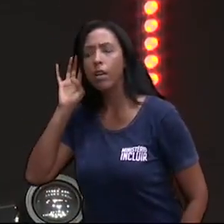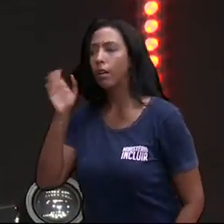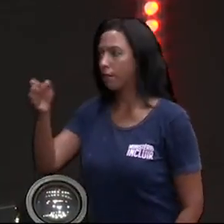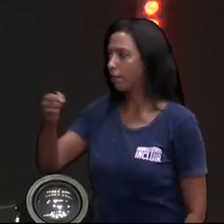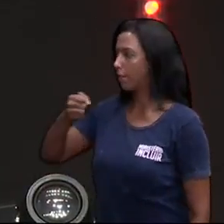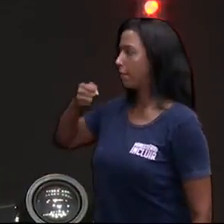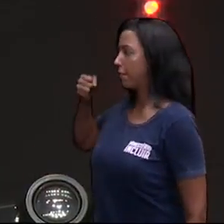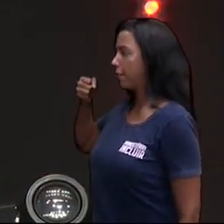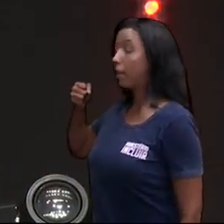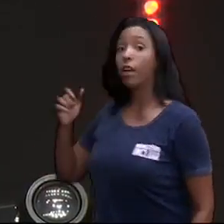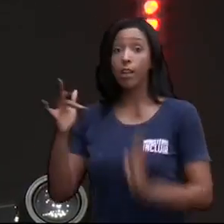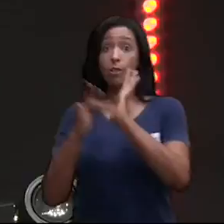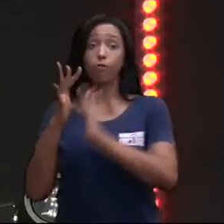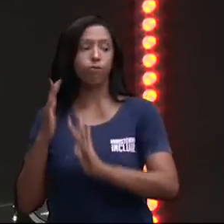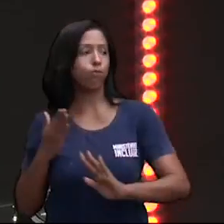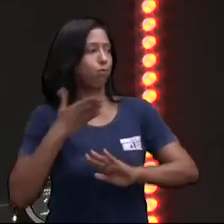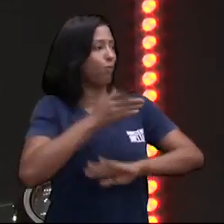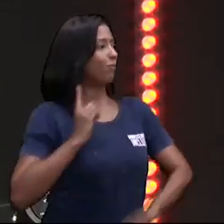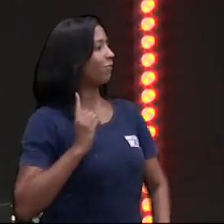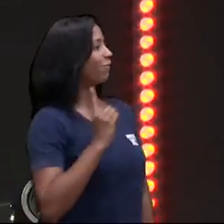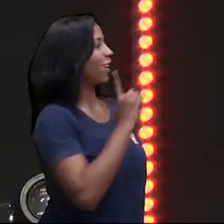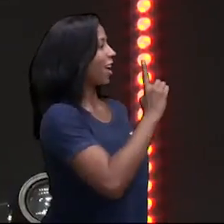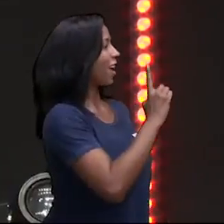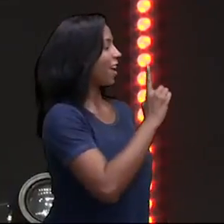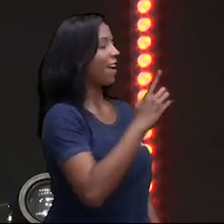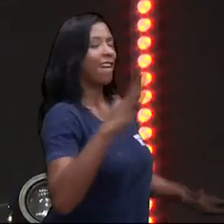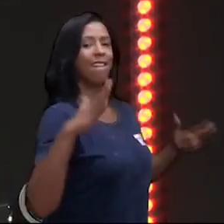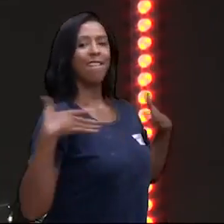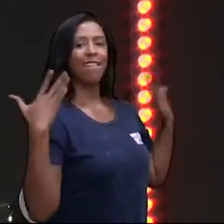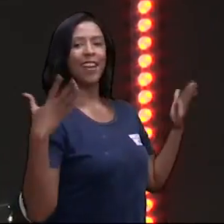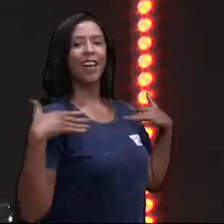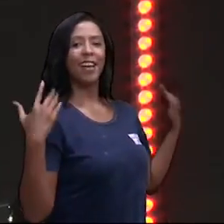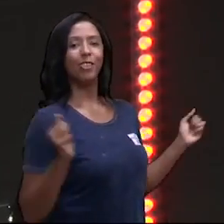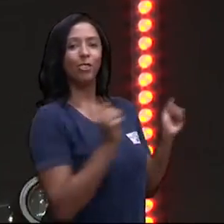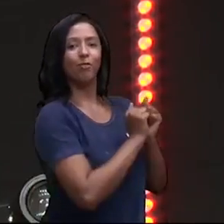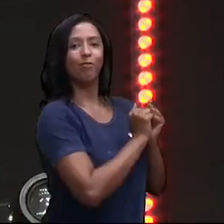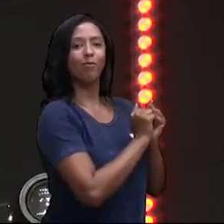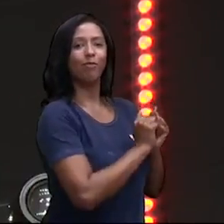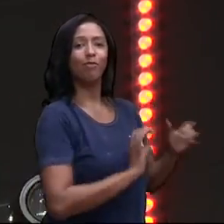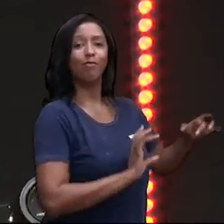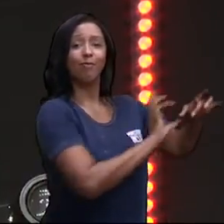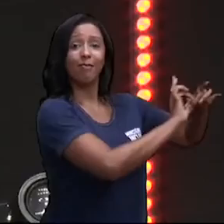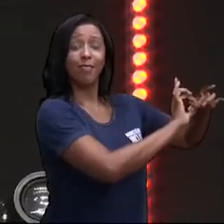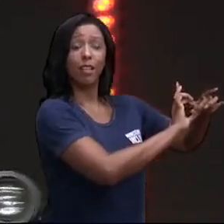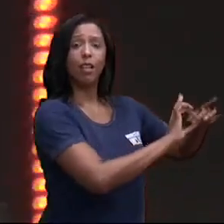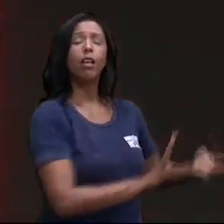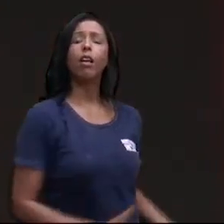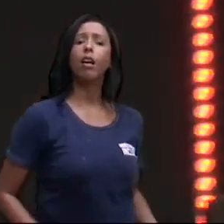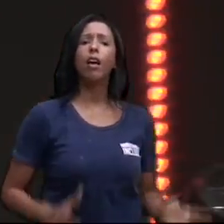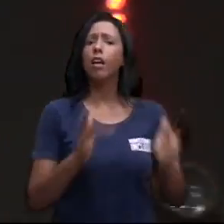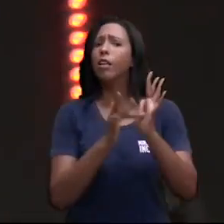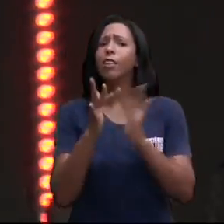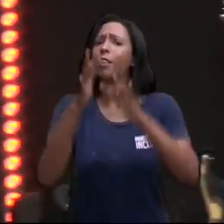porta entrarei e cearei com ele e ele comigo pensa